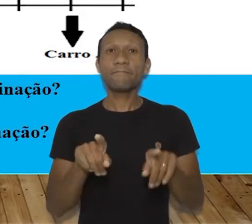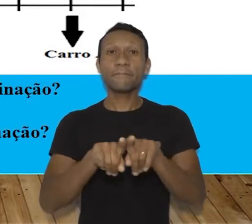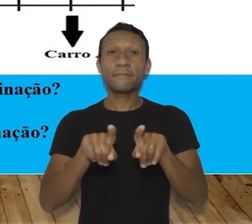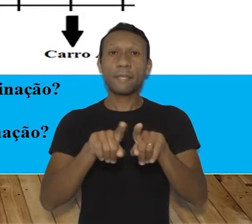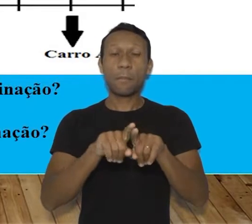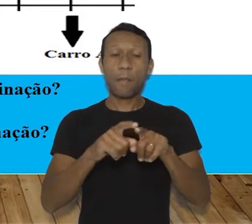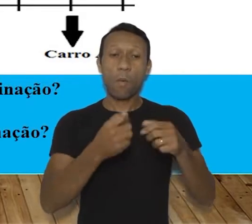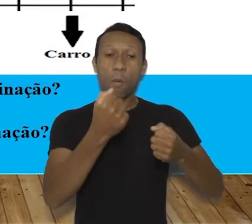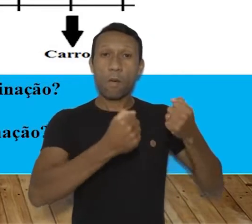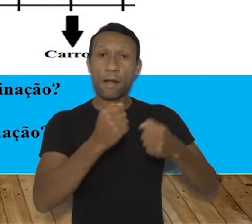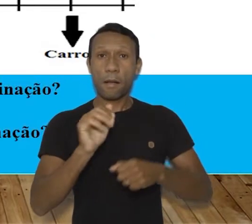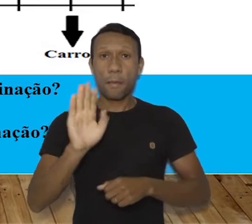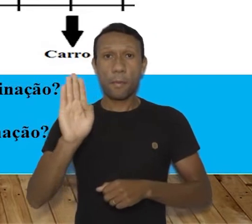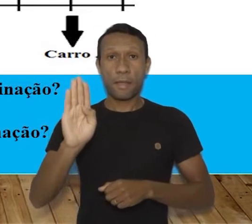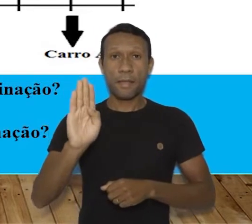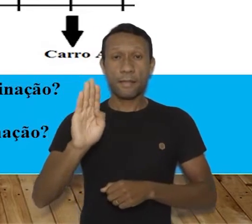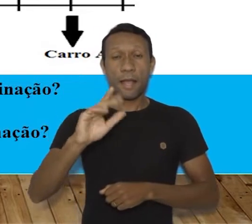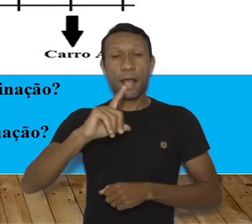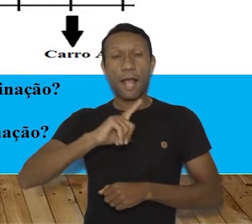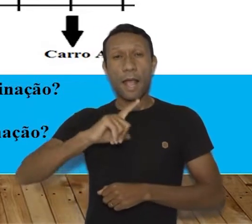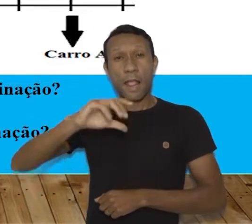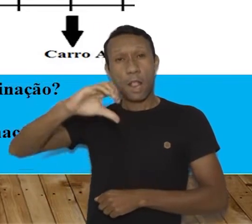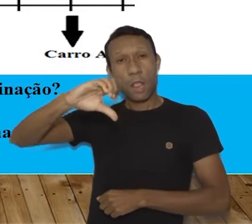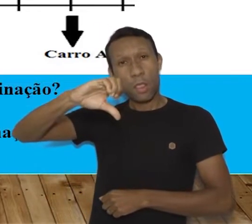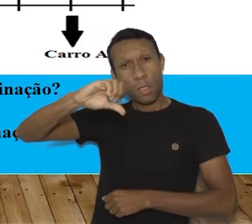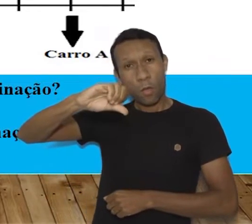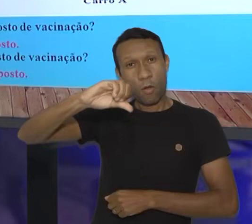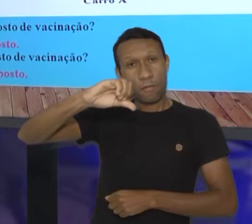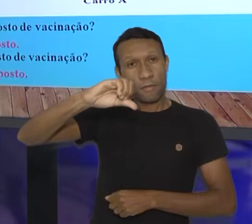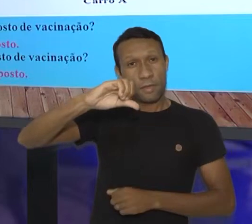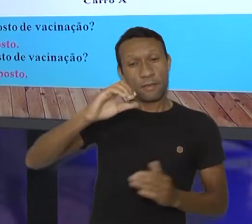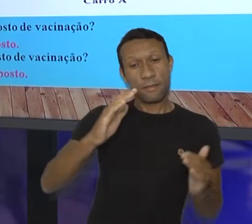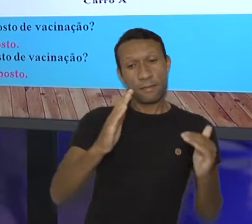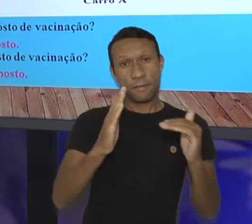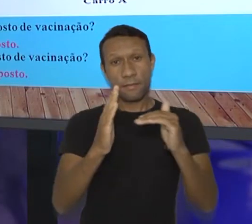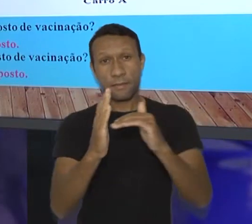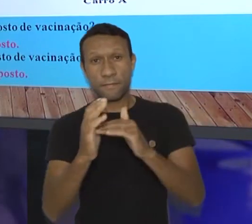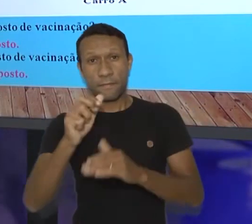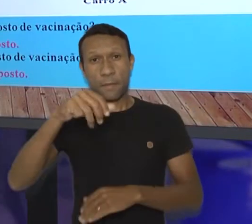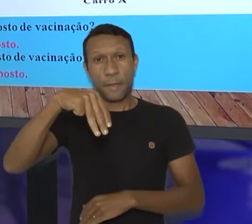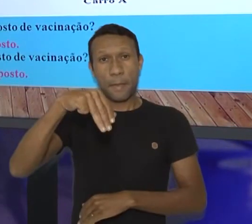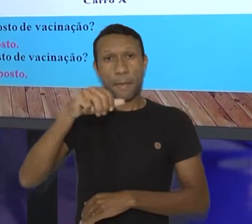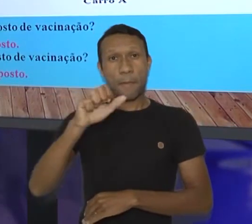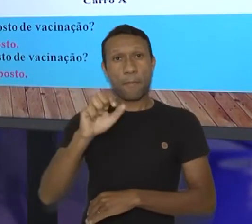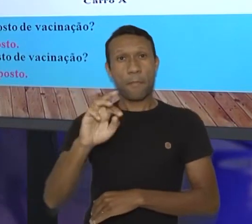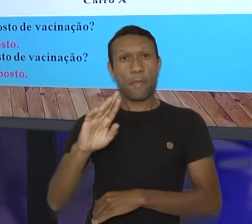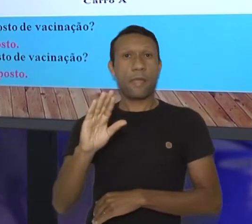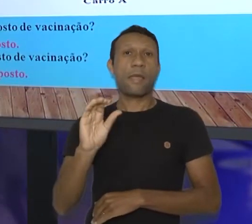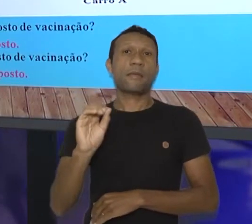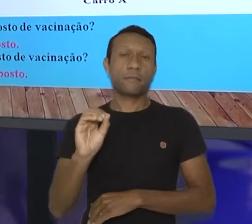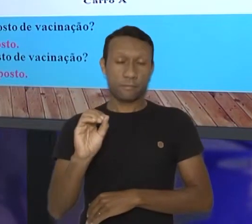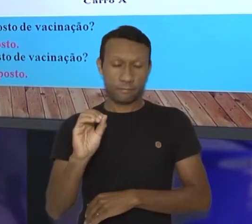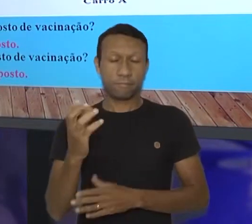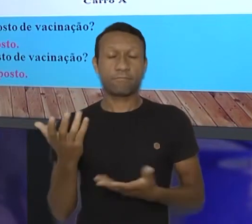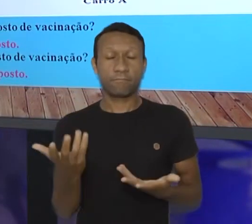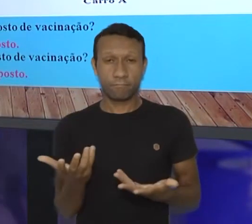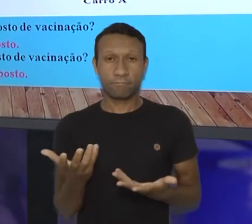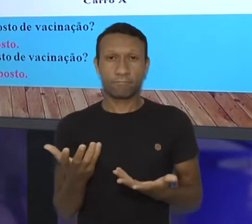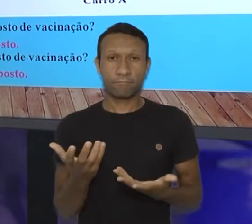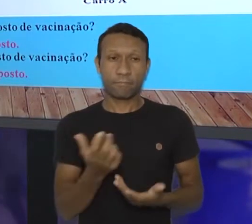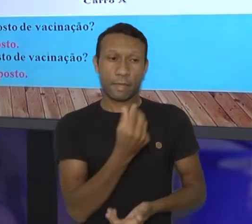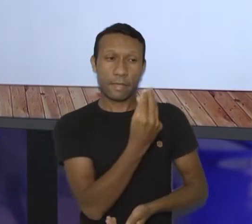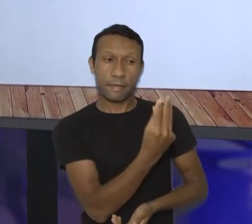de distância à esquerda do posto, que cada intervalo a gente considera como